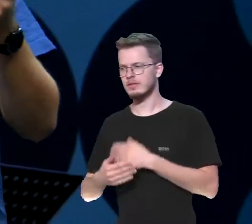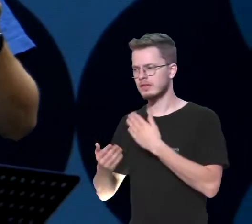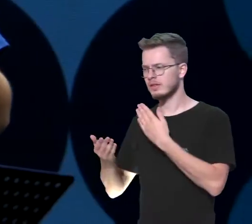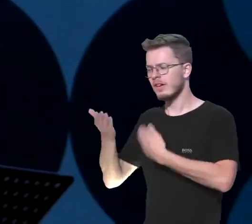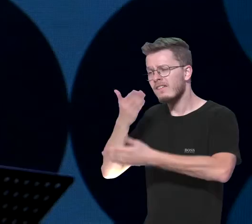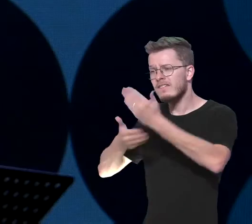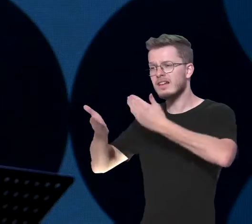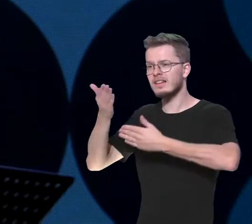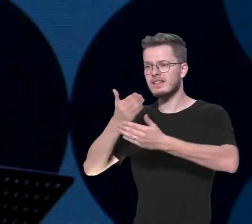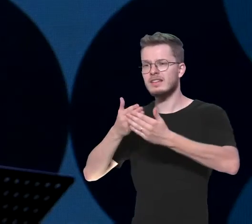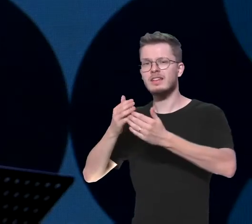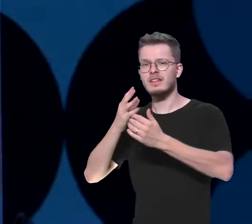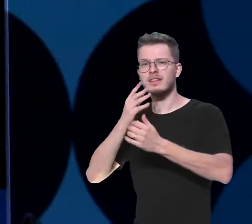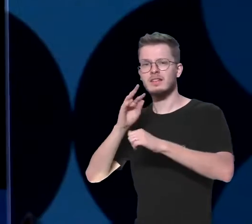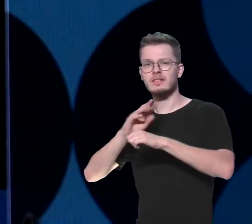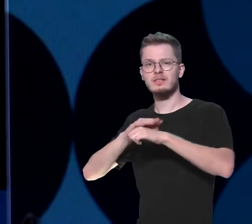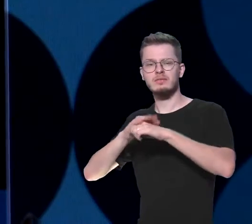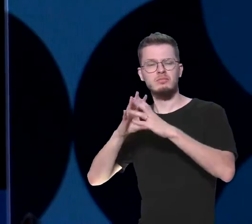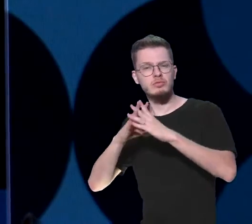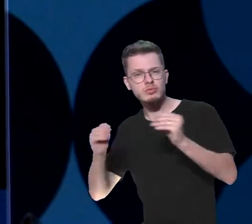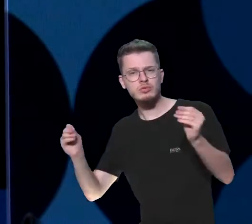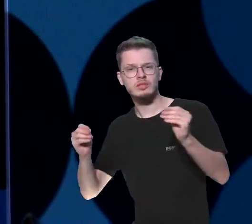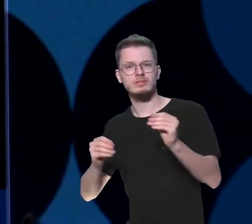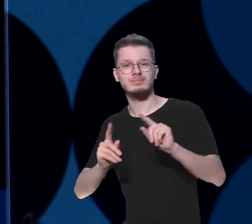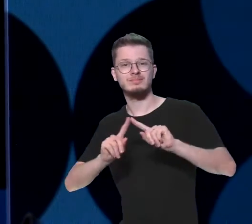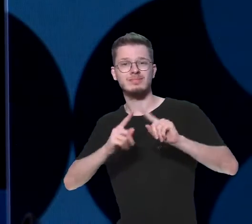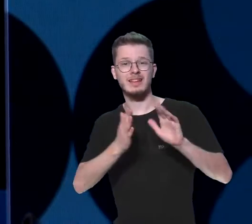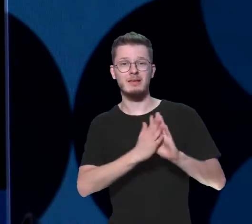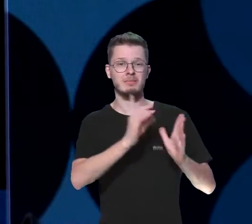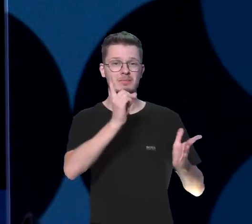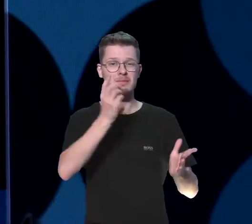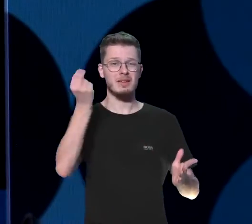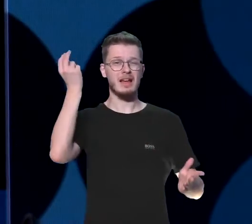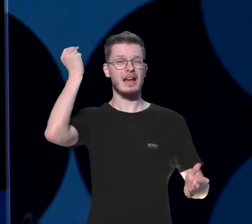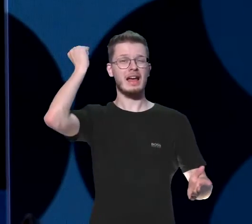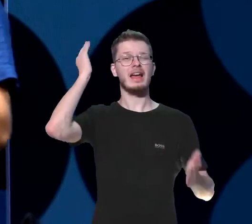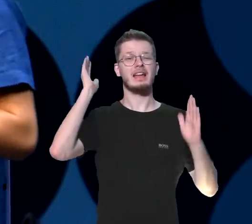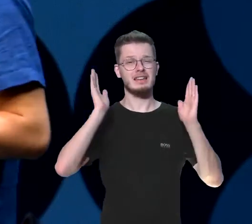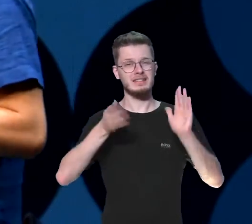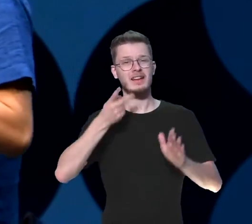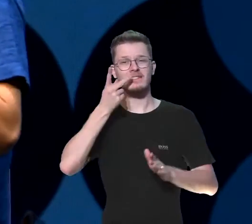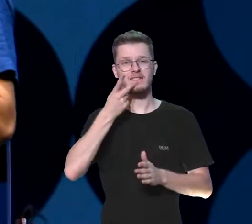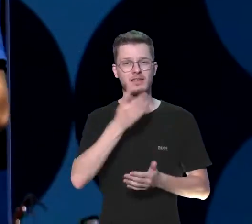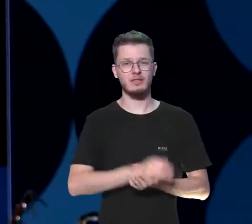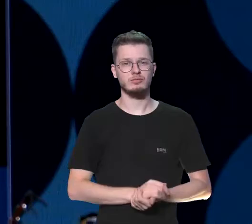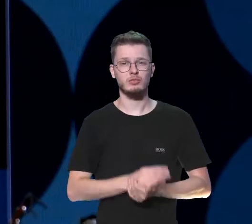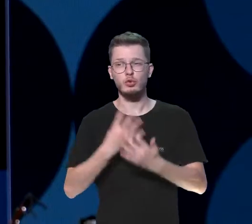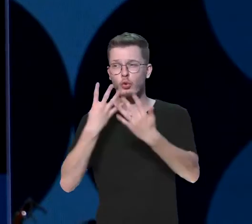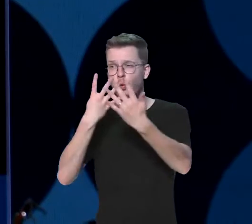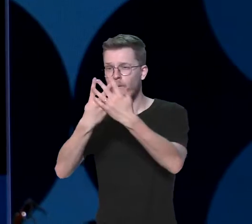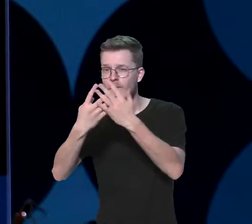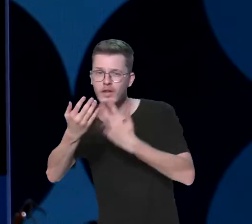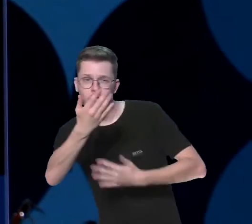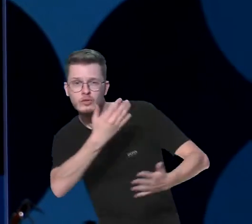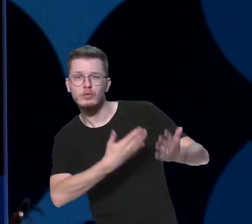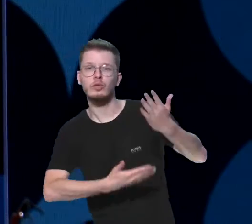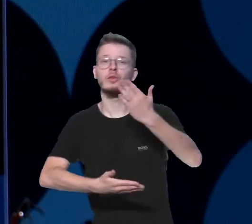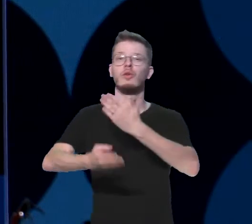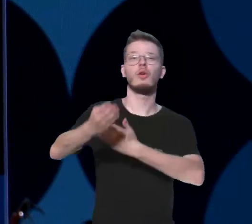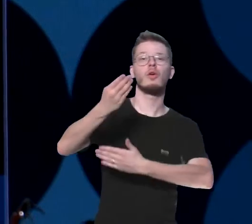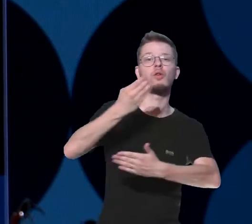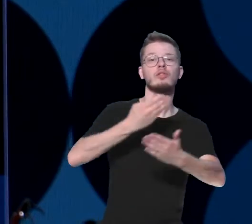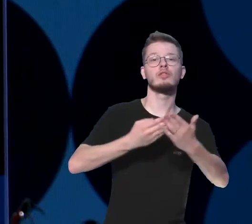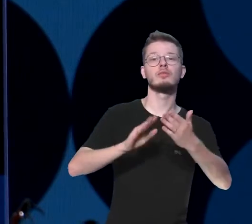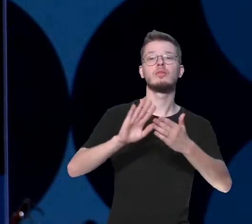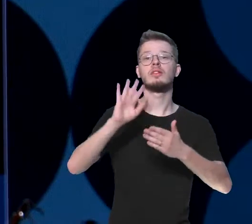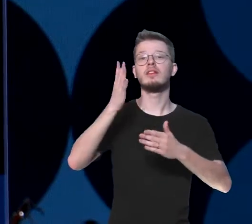Confesse os seus pecados uns aos outros para que sejam curados. E 1 João capítulo 1, no versículo 9, a Bíblia vai